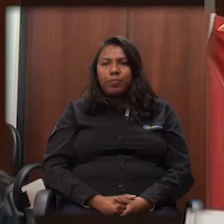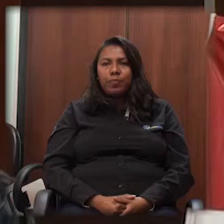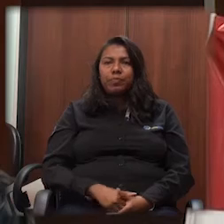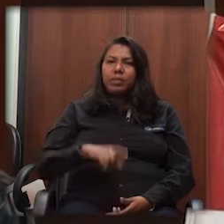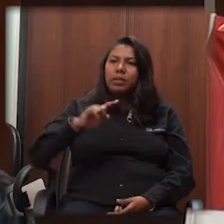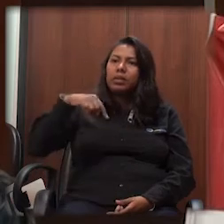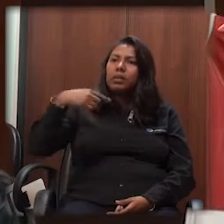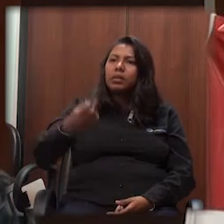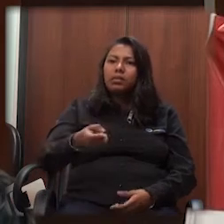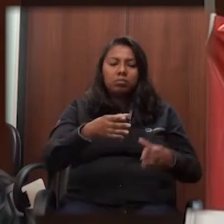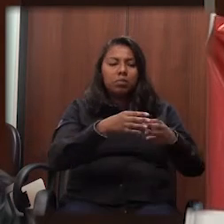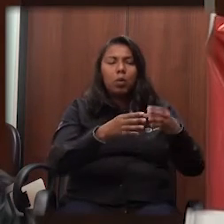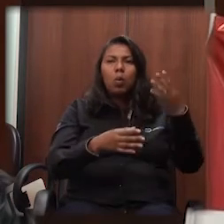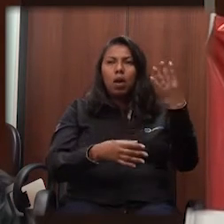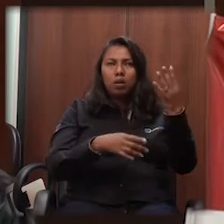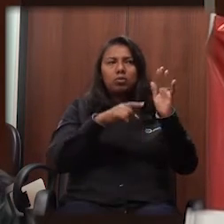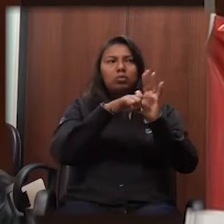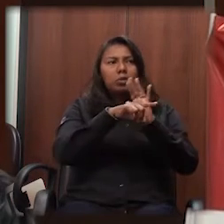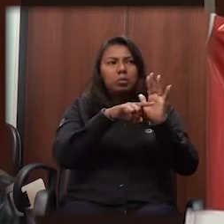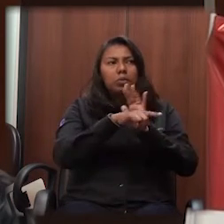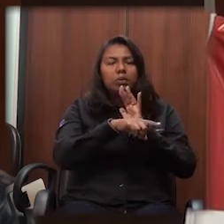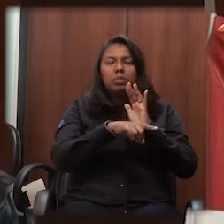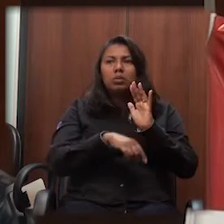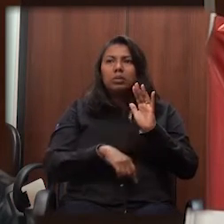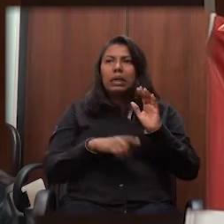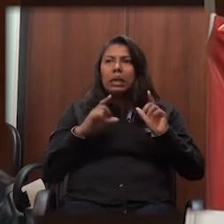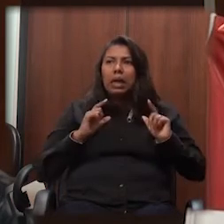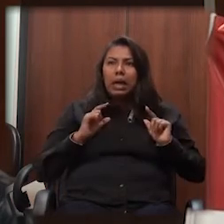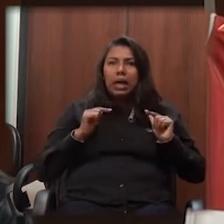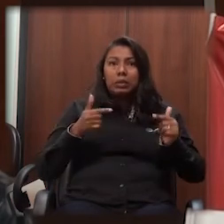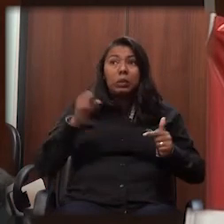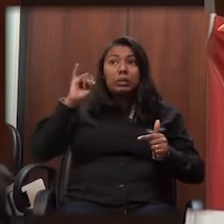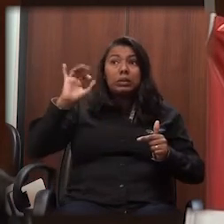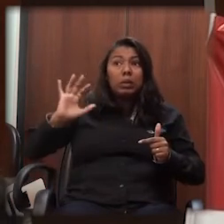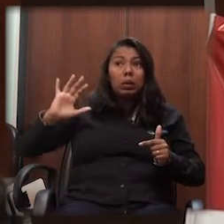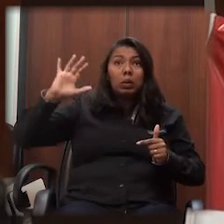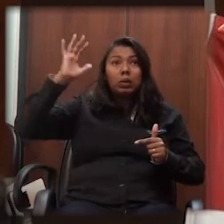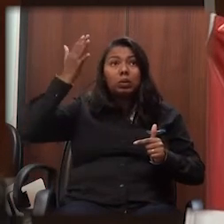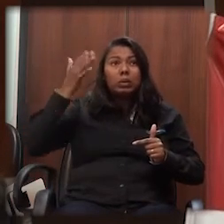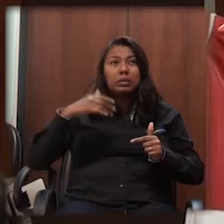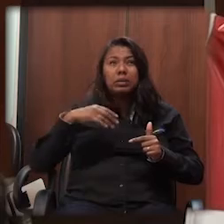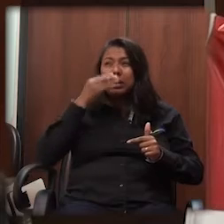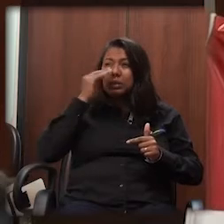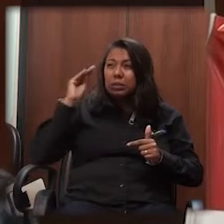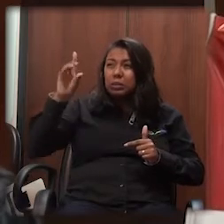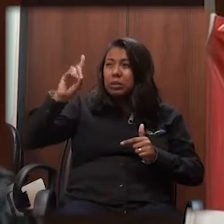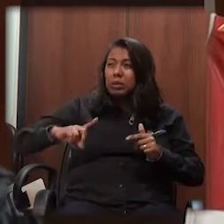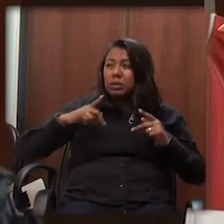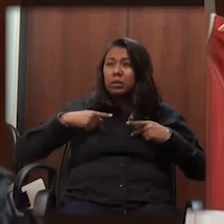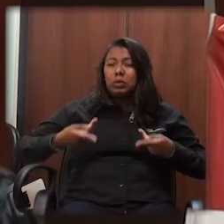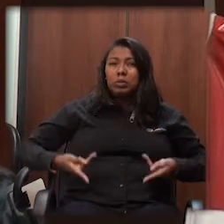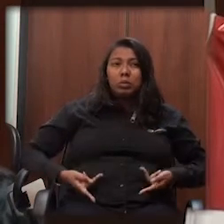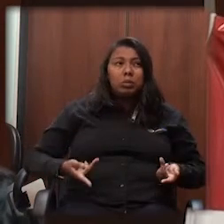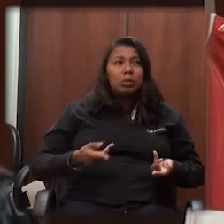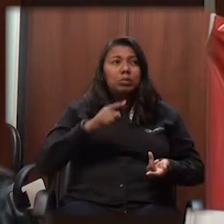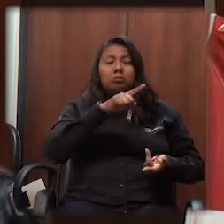Depois a gente vai para o bloco 4, que é o enfrentamento à violação de direitos humanos junto aos seus servidores, tanto do ponto de vista